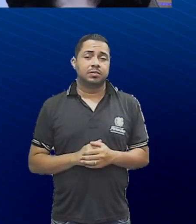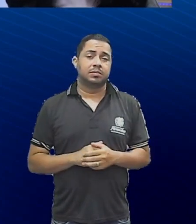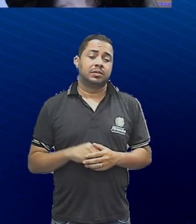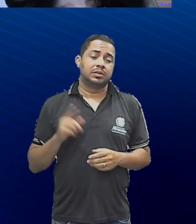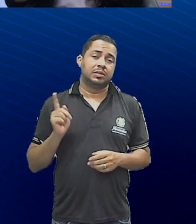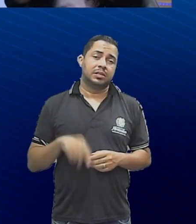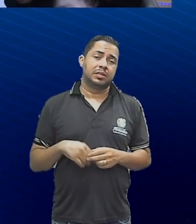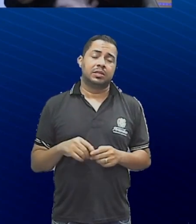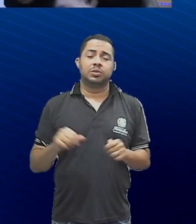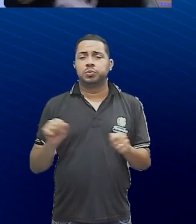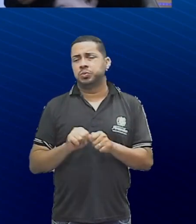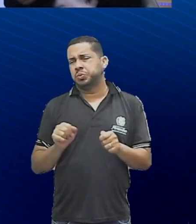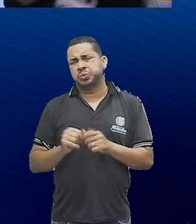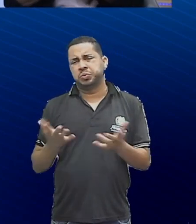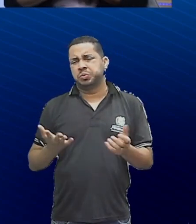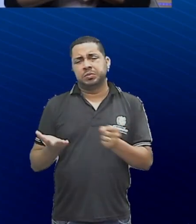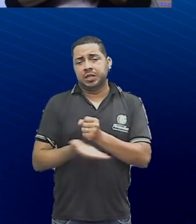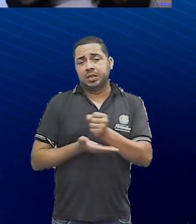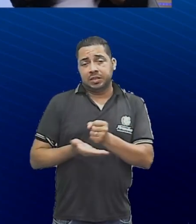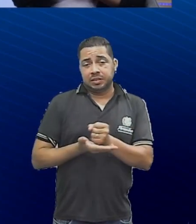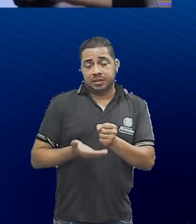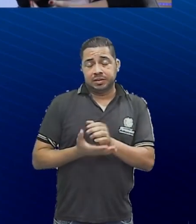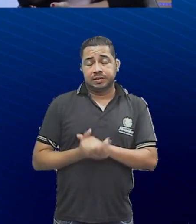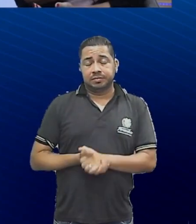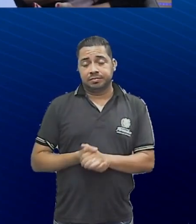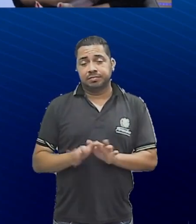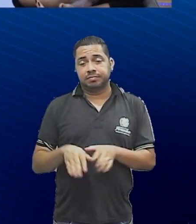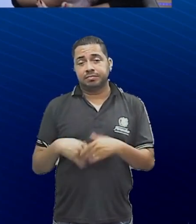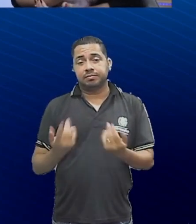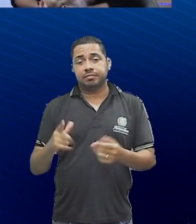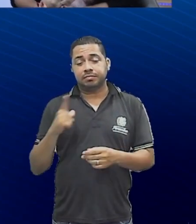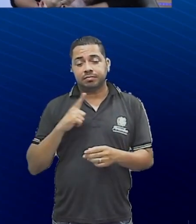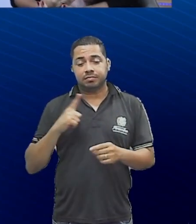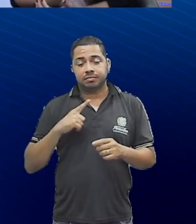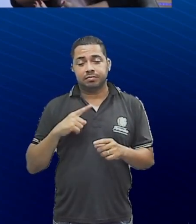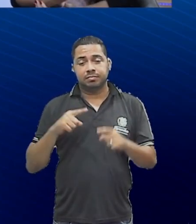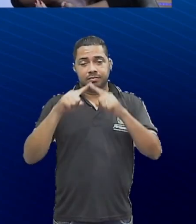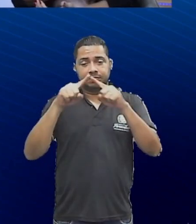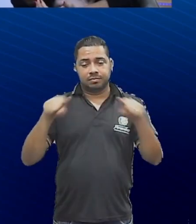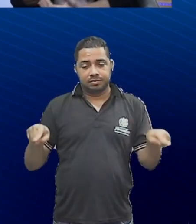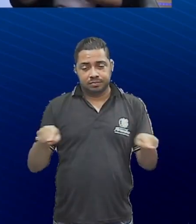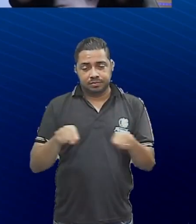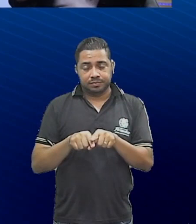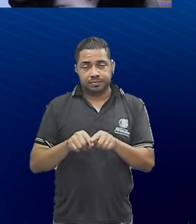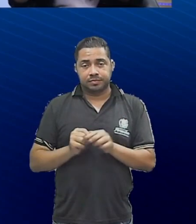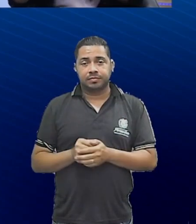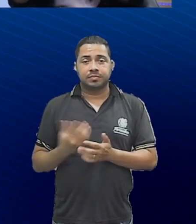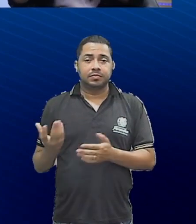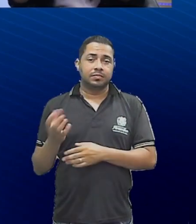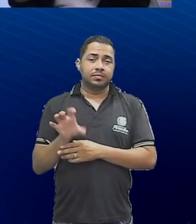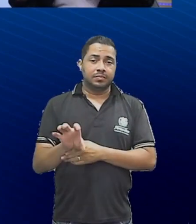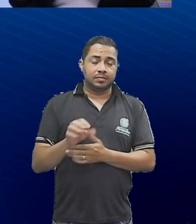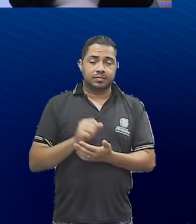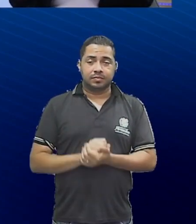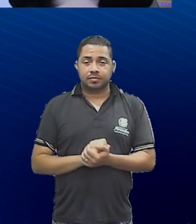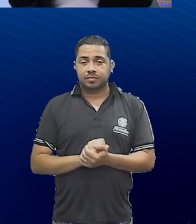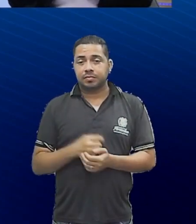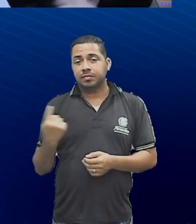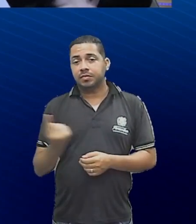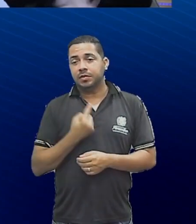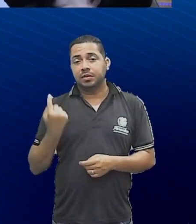as condições básicas. E aí nós temos a pirâmide de Maslow, né, que ele colocou ali as